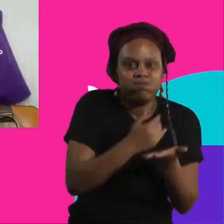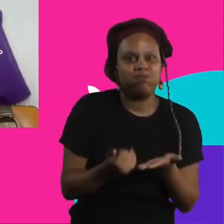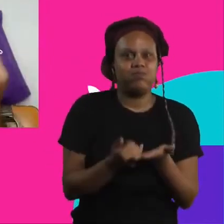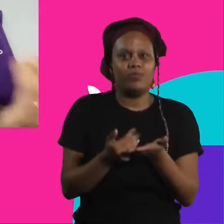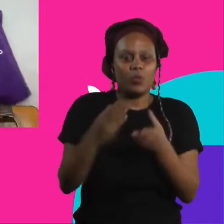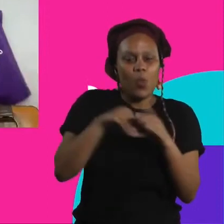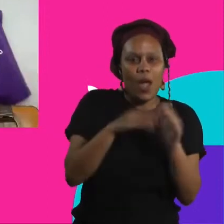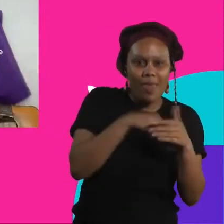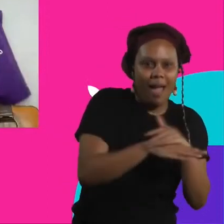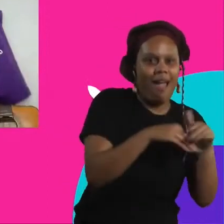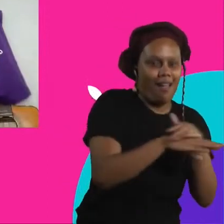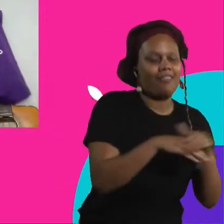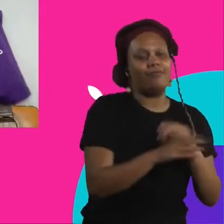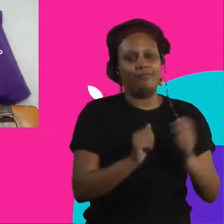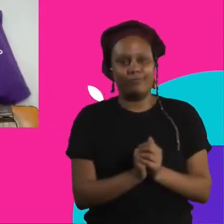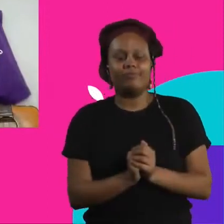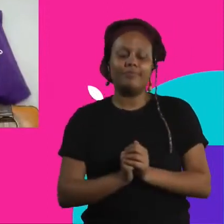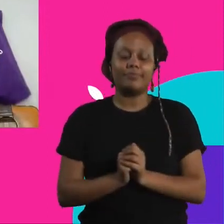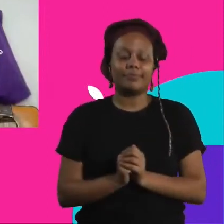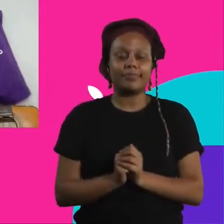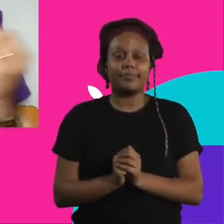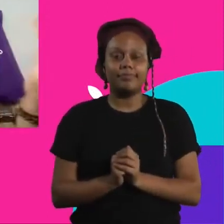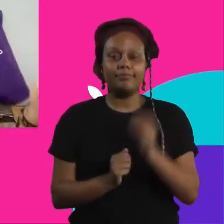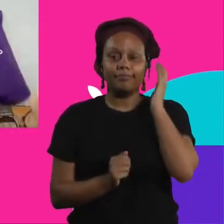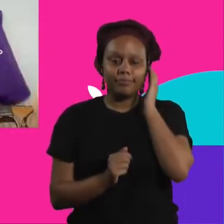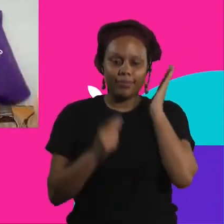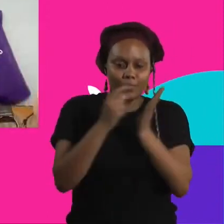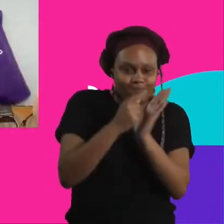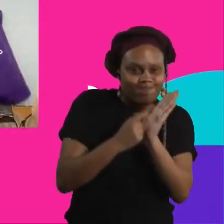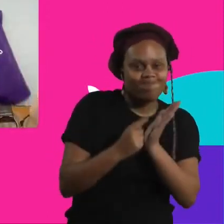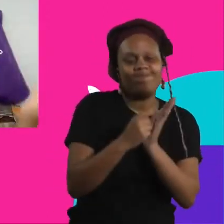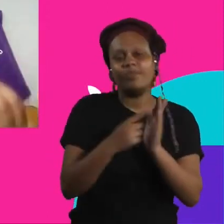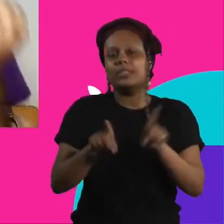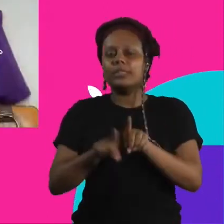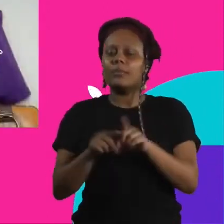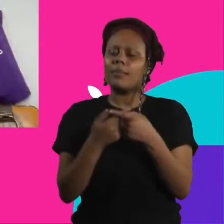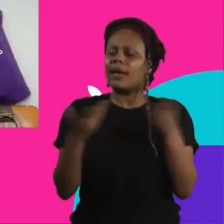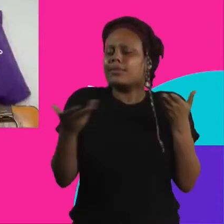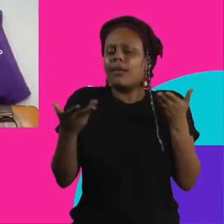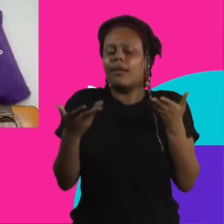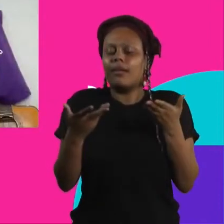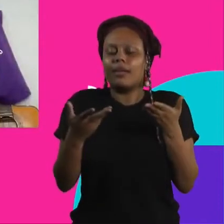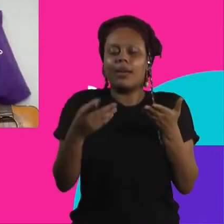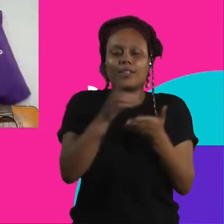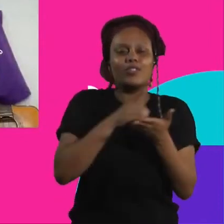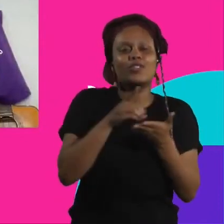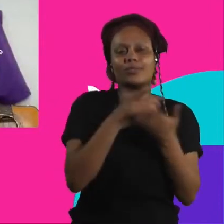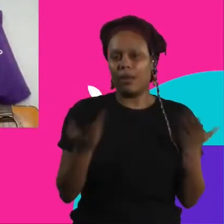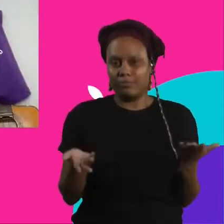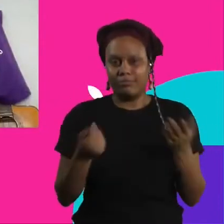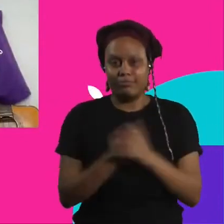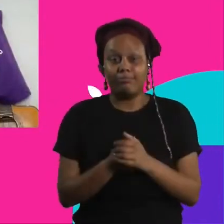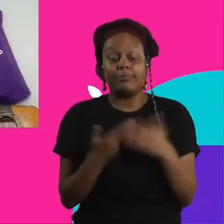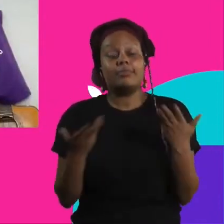coleções de figurinhas até, que são populares, isso dentro de um contexto digital. Porque essa tecnologia que a Lili nos explicou, que é a